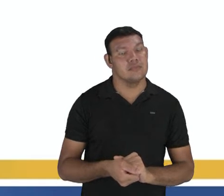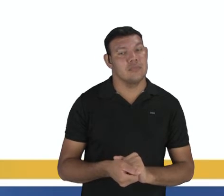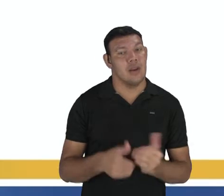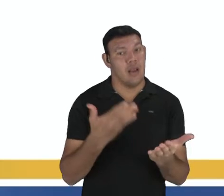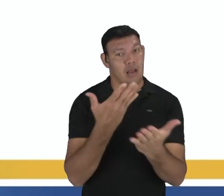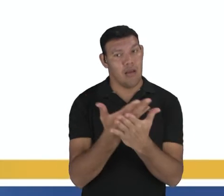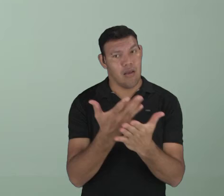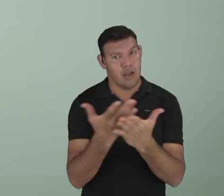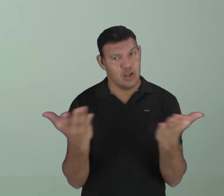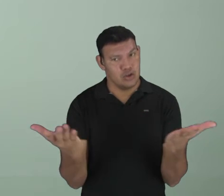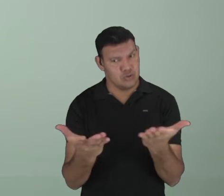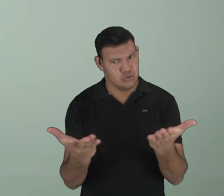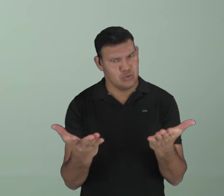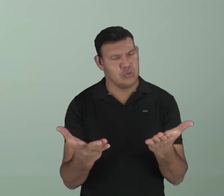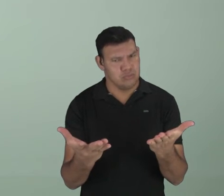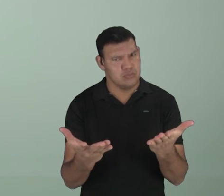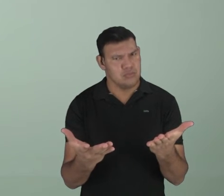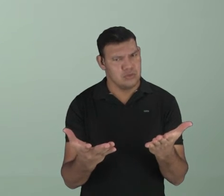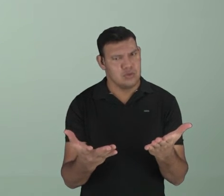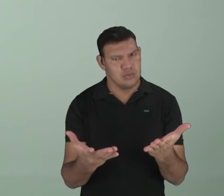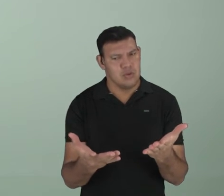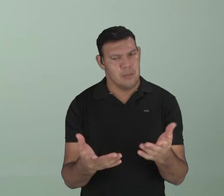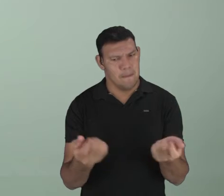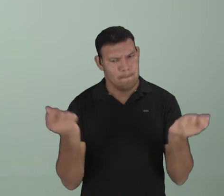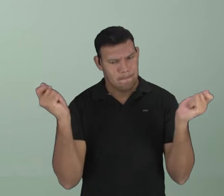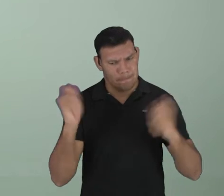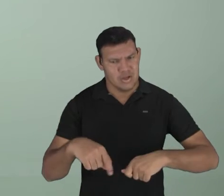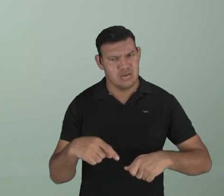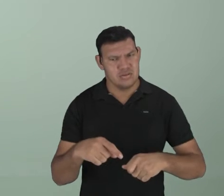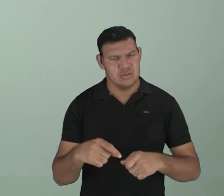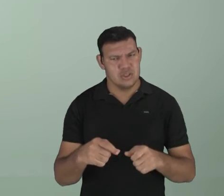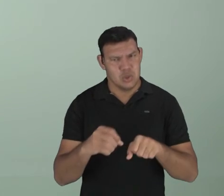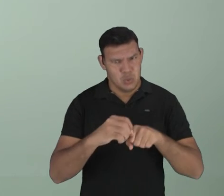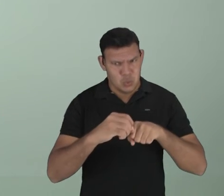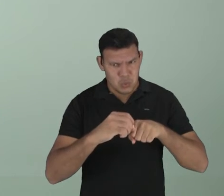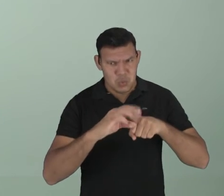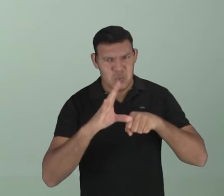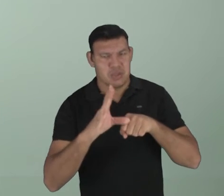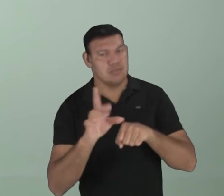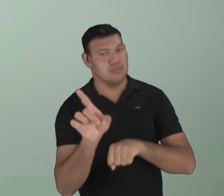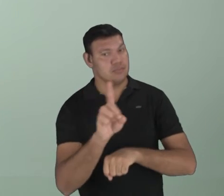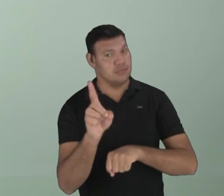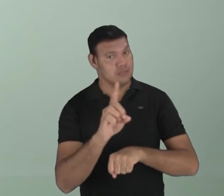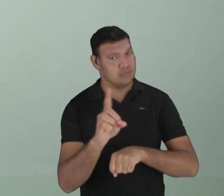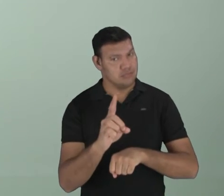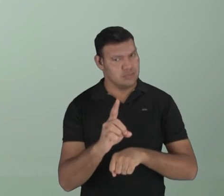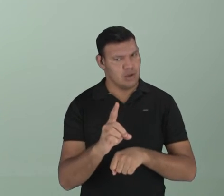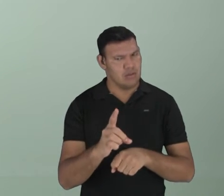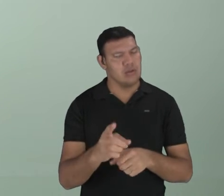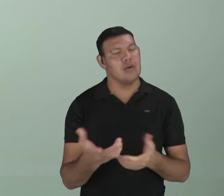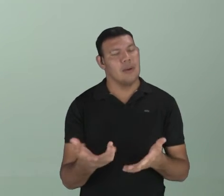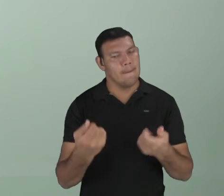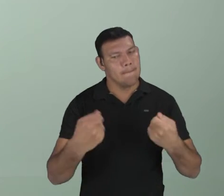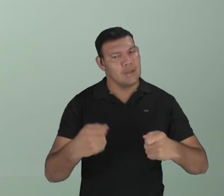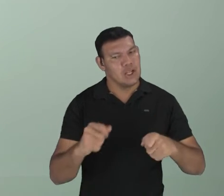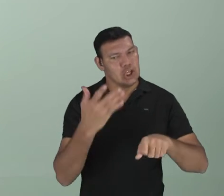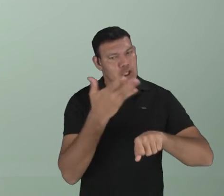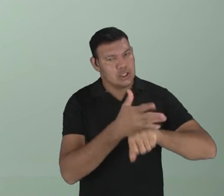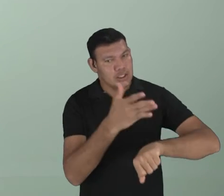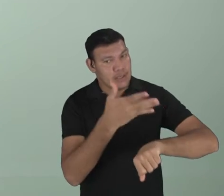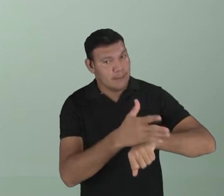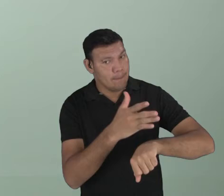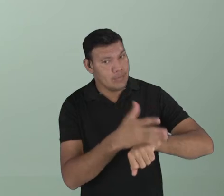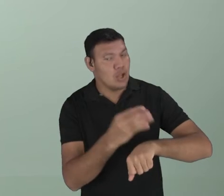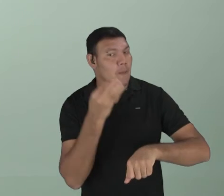Essa aula não vai ser o suficiente para vocês aprenderem a usar o Present Perfect direitinho. Vocês precisam treinar,